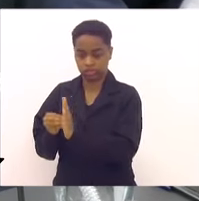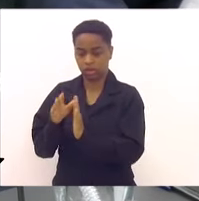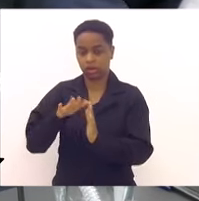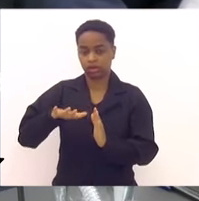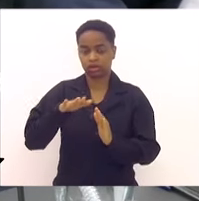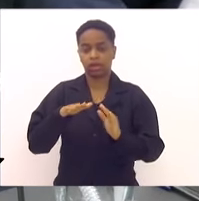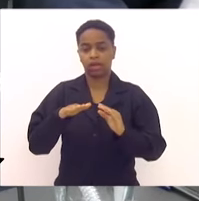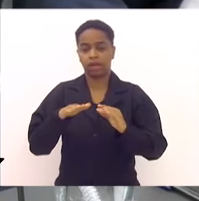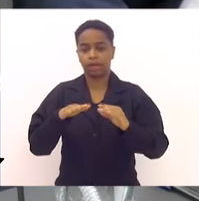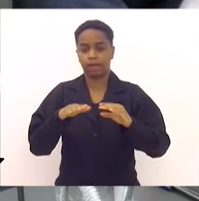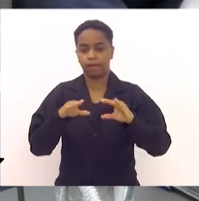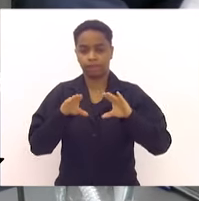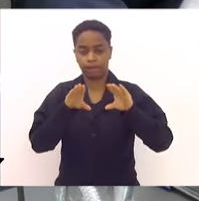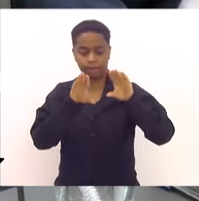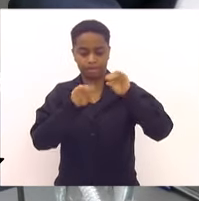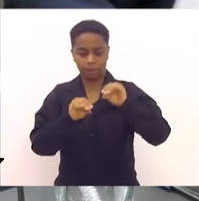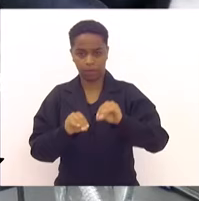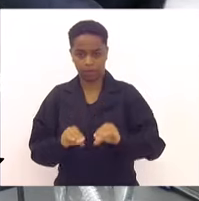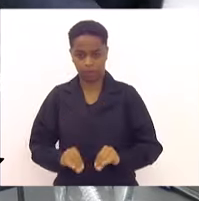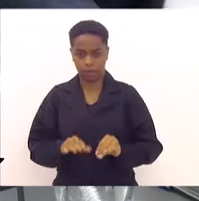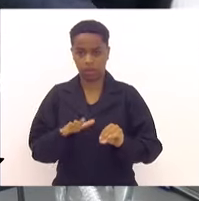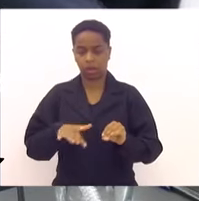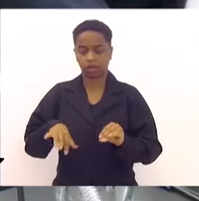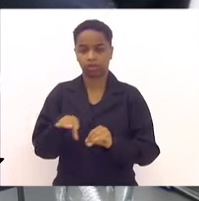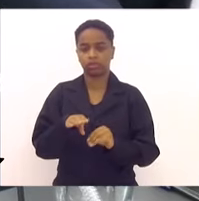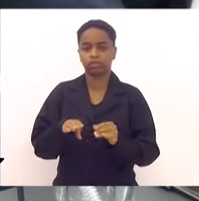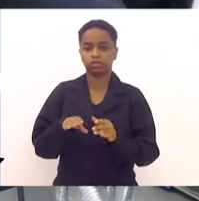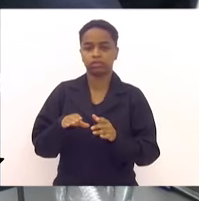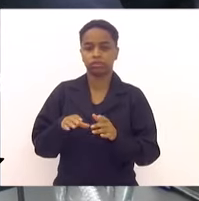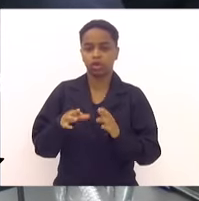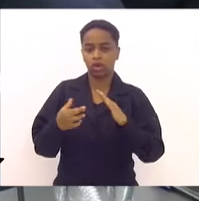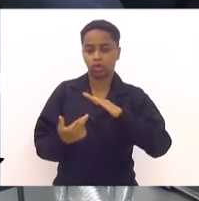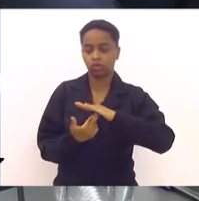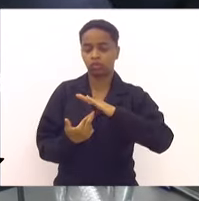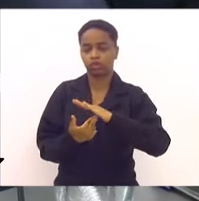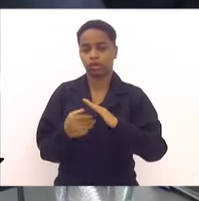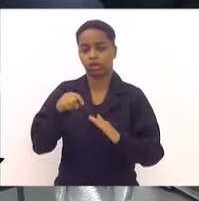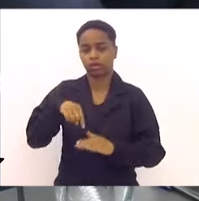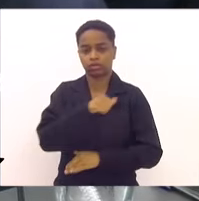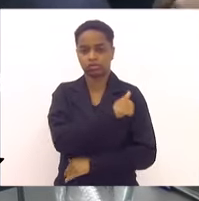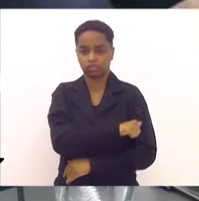transporte interestadual e intermunicipal localizadas no âmbito do Estado do Rio de